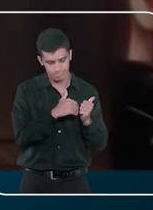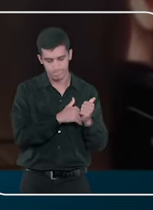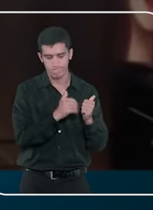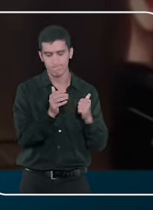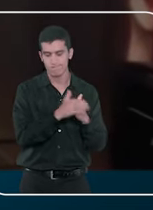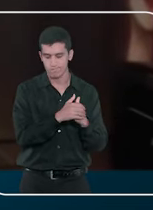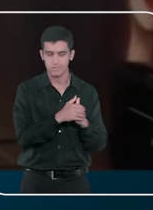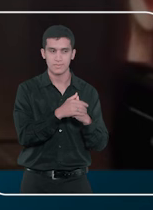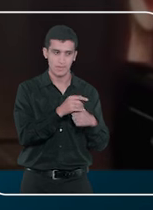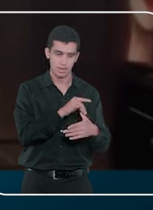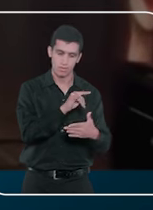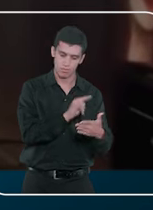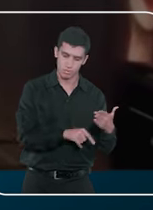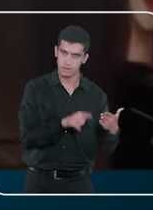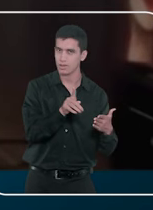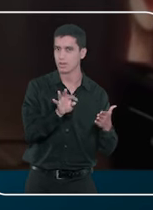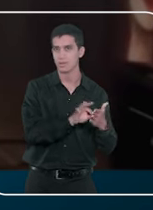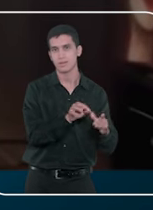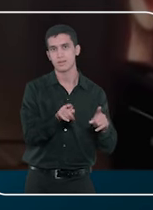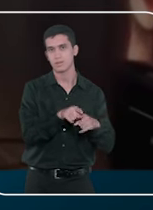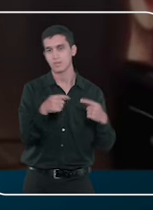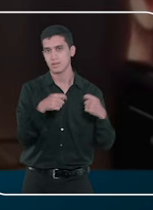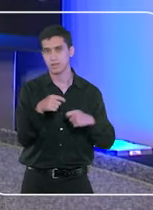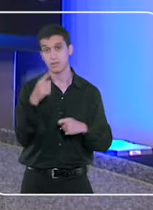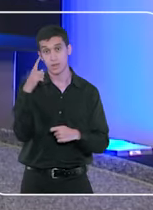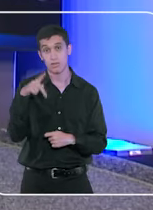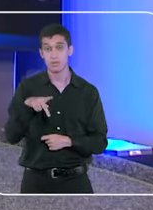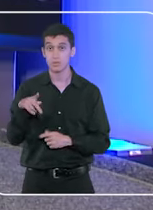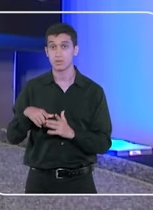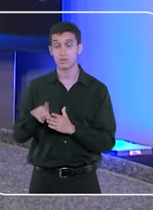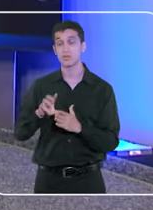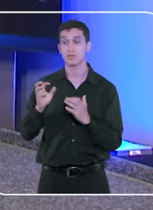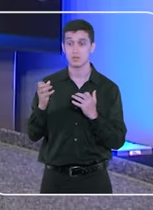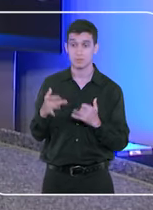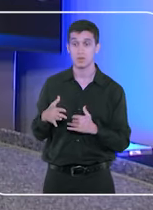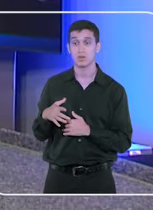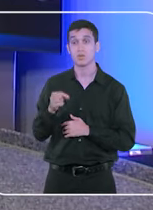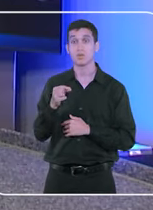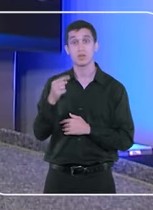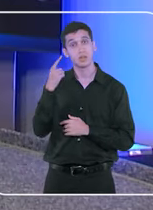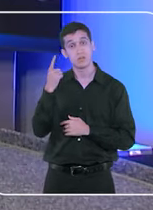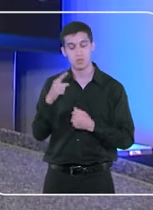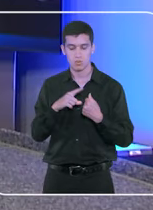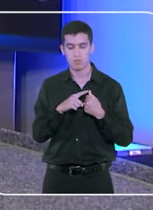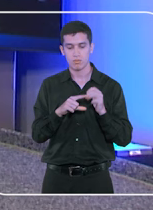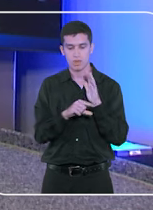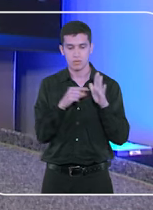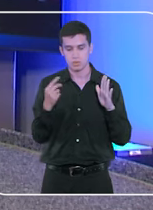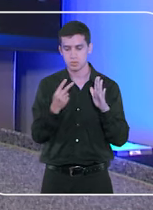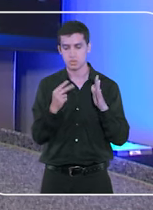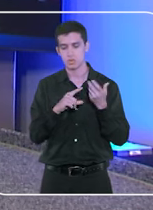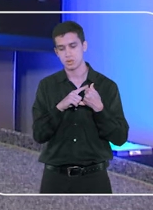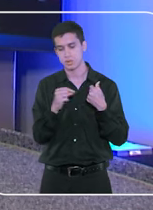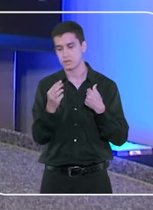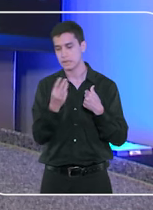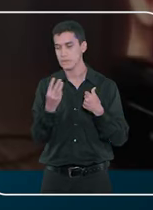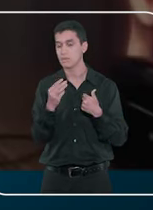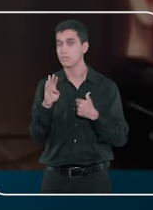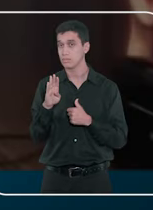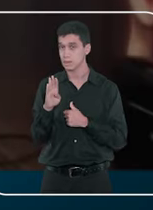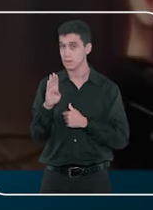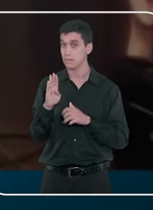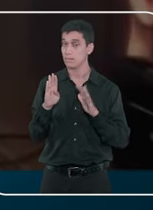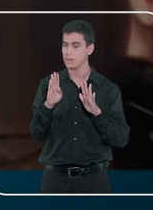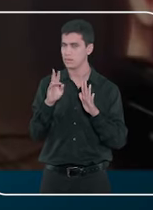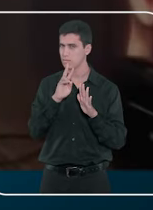confidencialidade. O próprio professor Sulzberger falou disso quando mencionou o parágrafo 2º do artigo 3º-B.